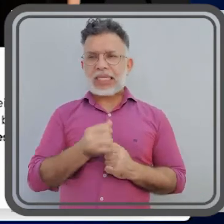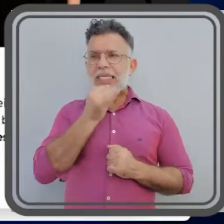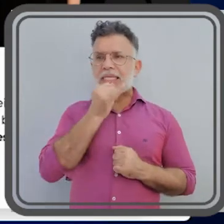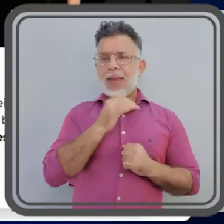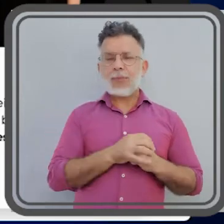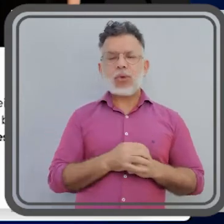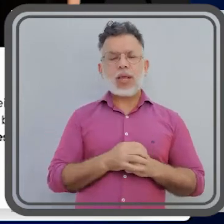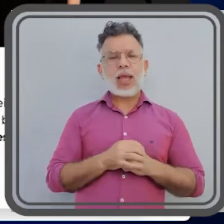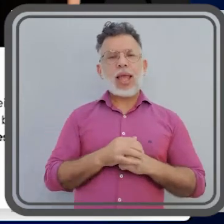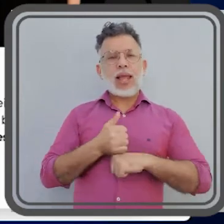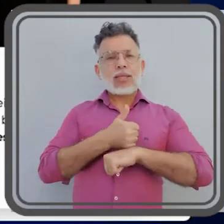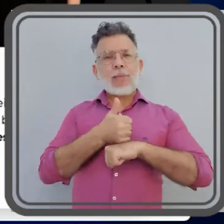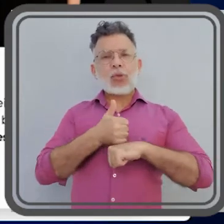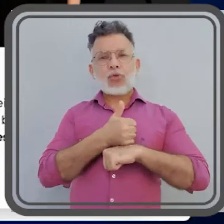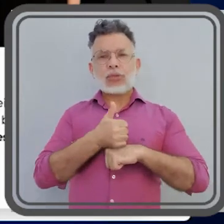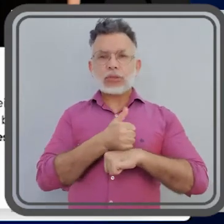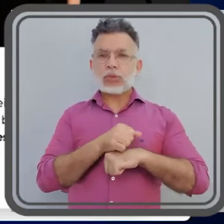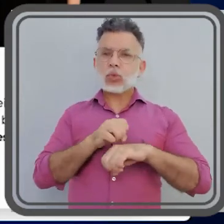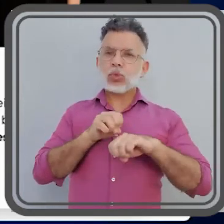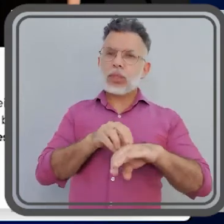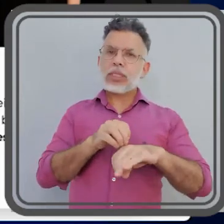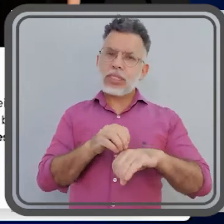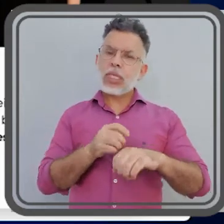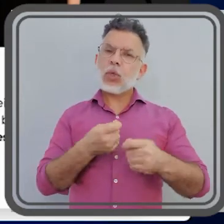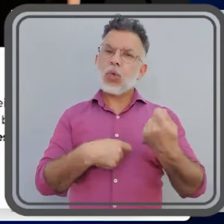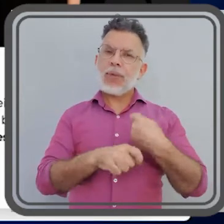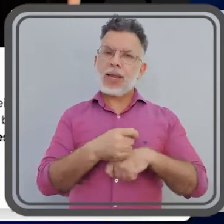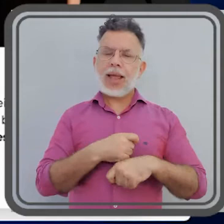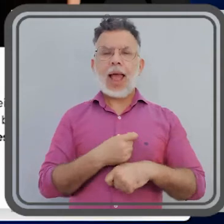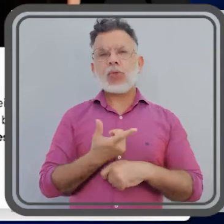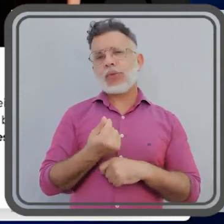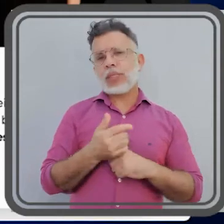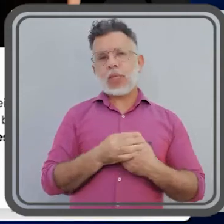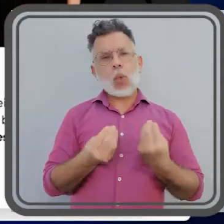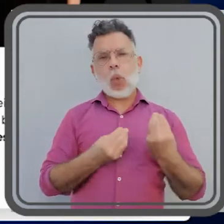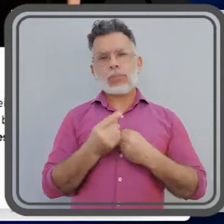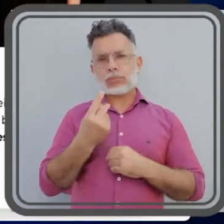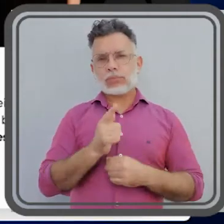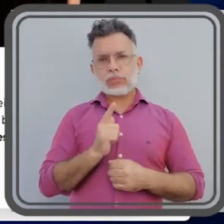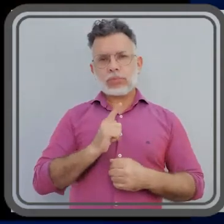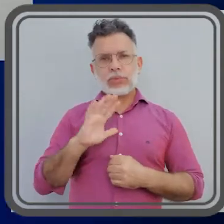assim, profissionalização do ensino do mercado financeiro?